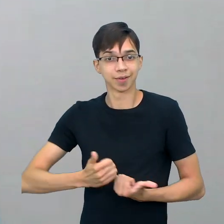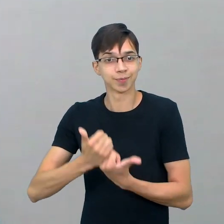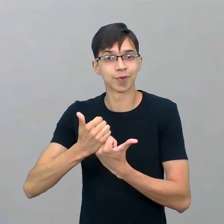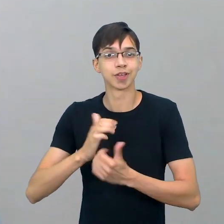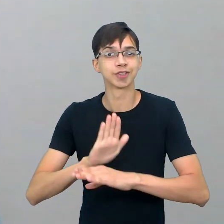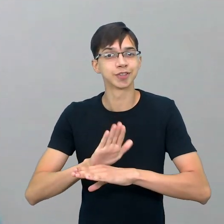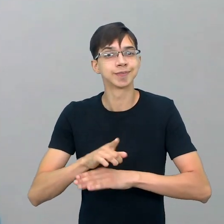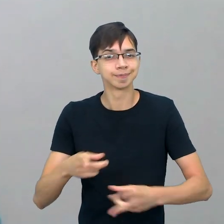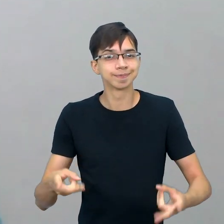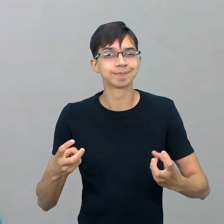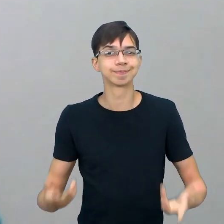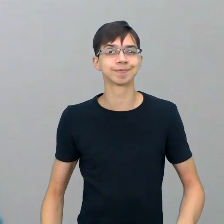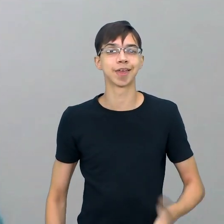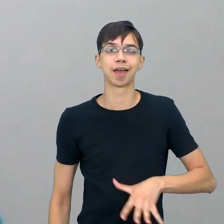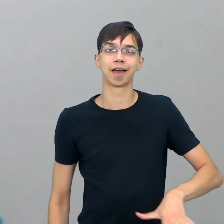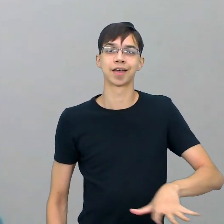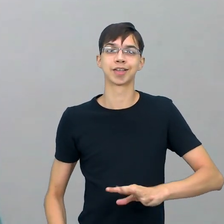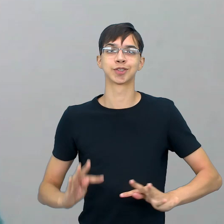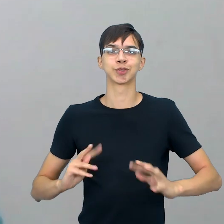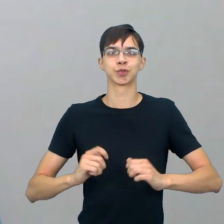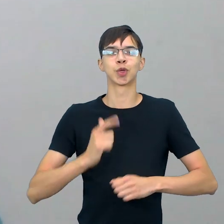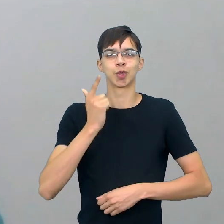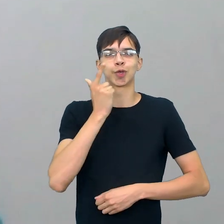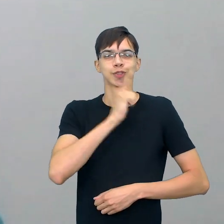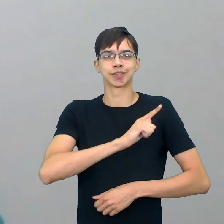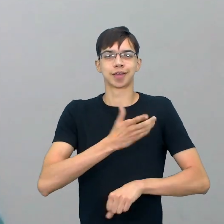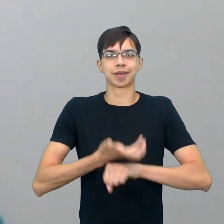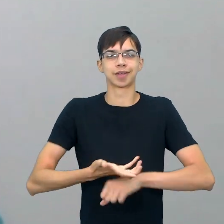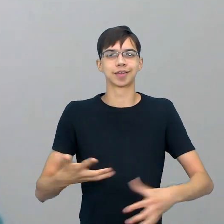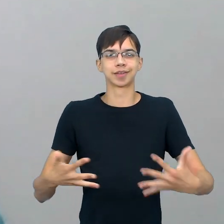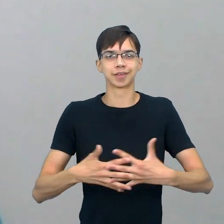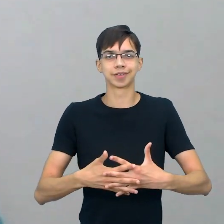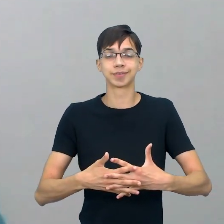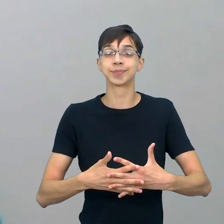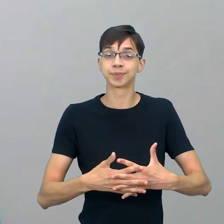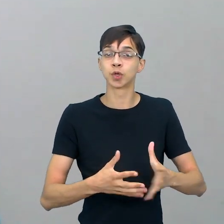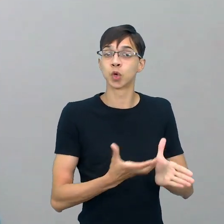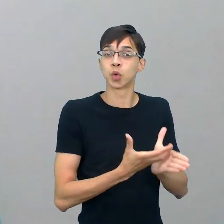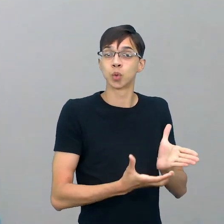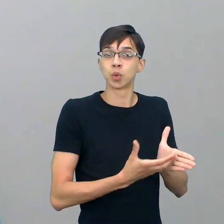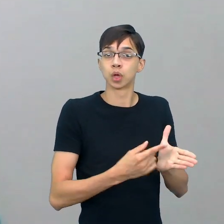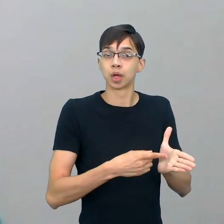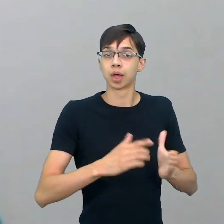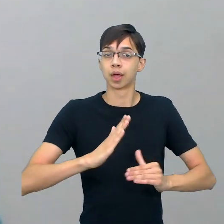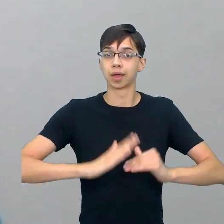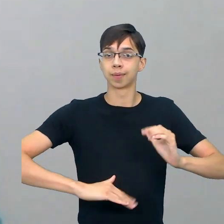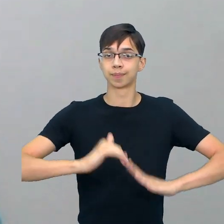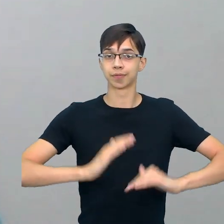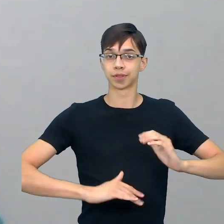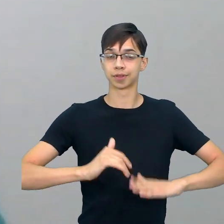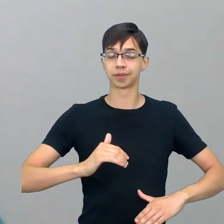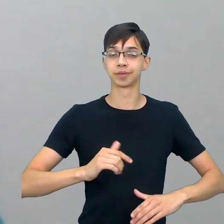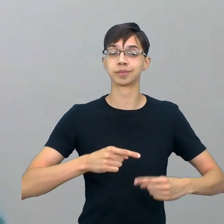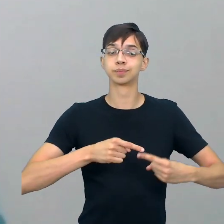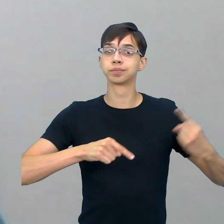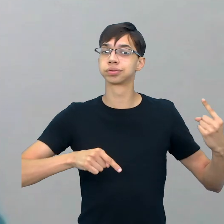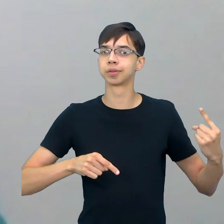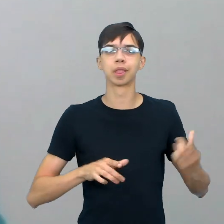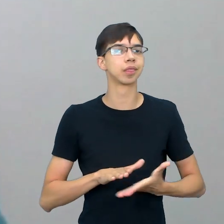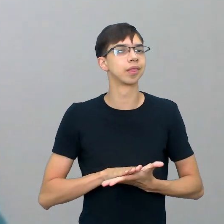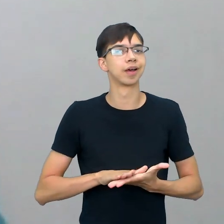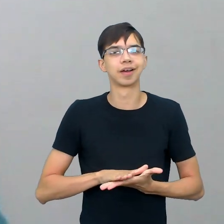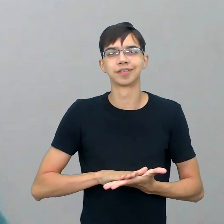nenhuma habilidade do currículo. Então, eu acho que é importante que vocês tenham esses momentos de conversa na escola para que vocês também